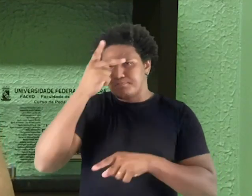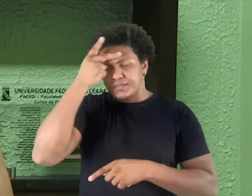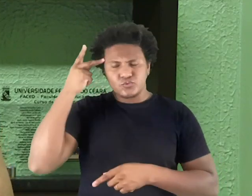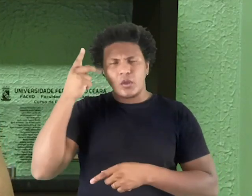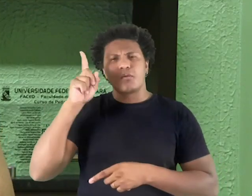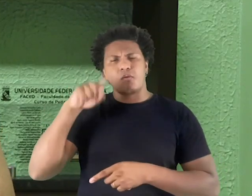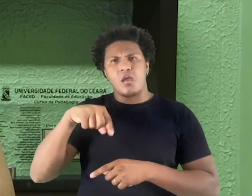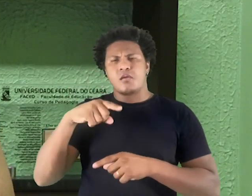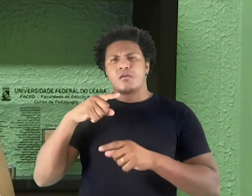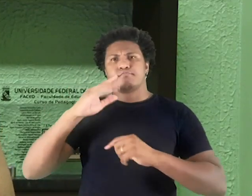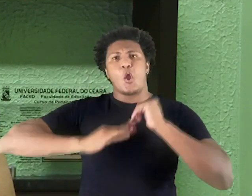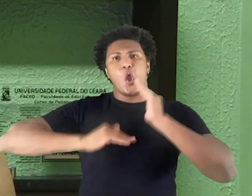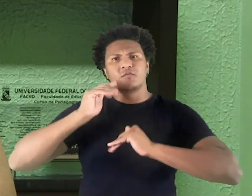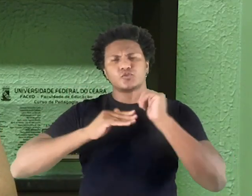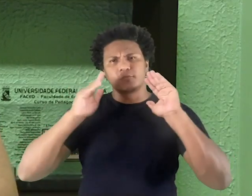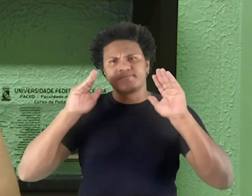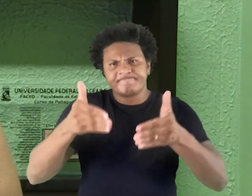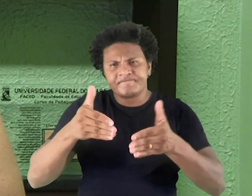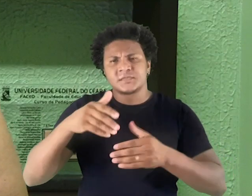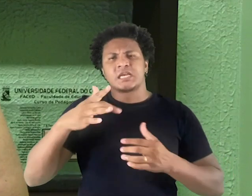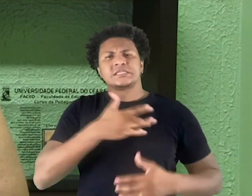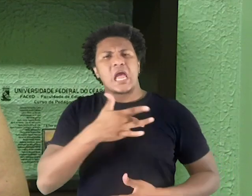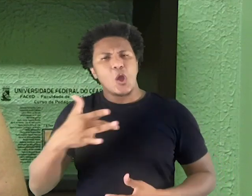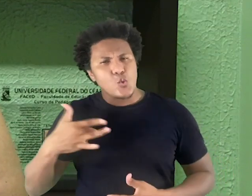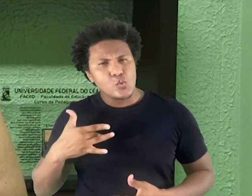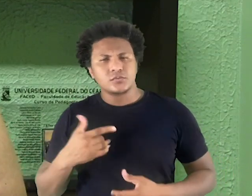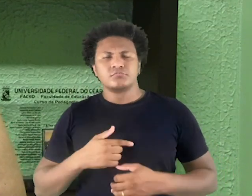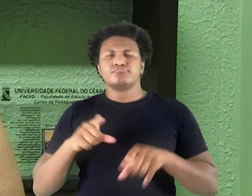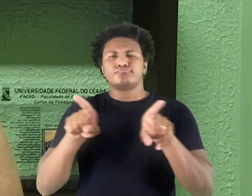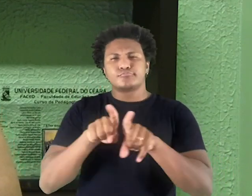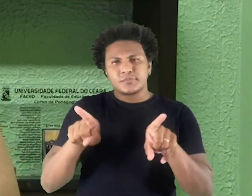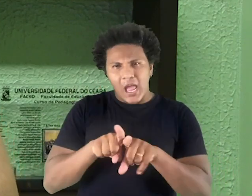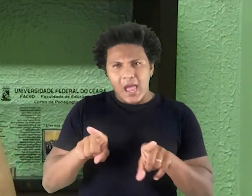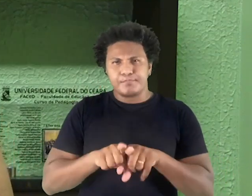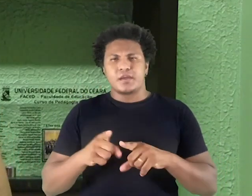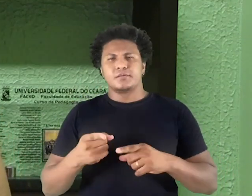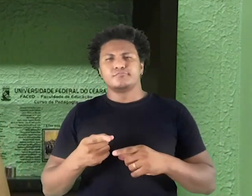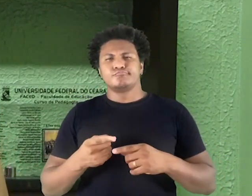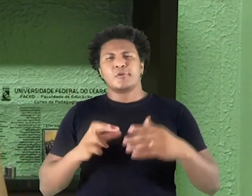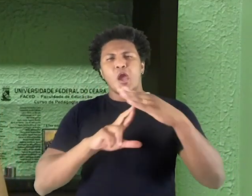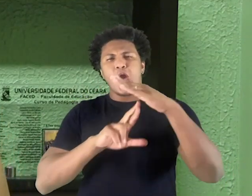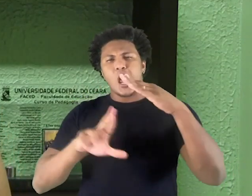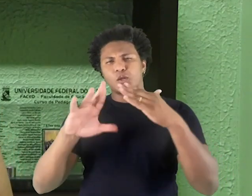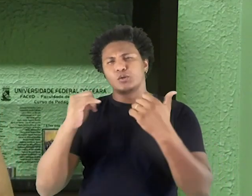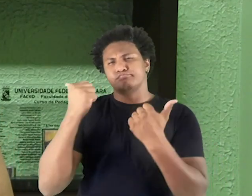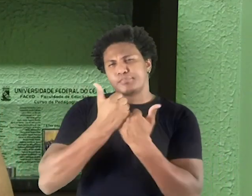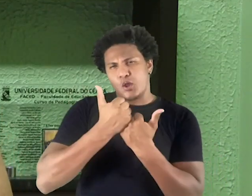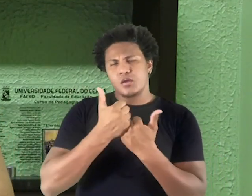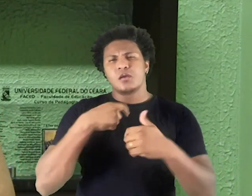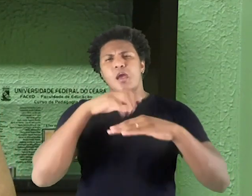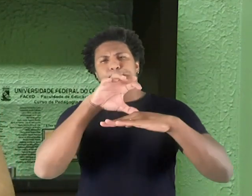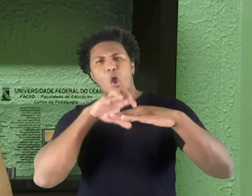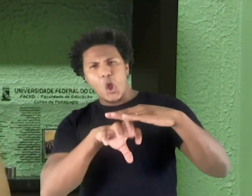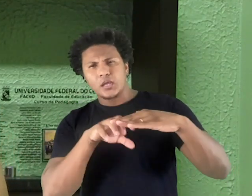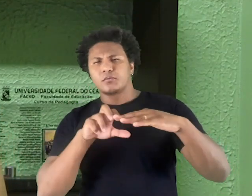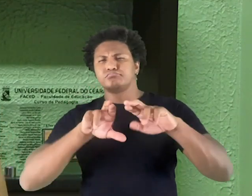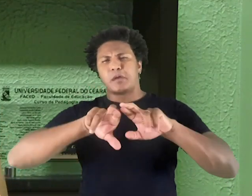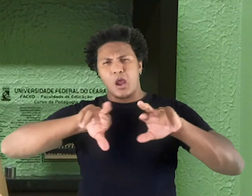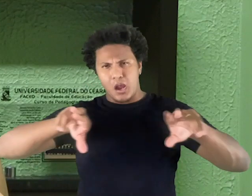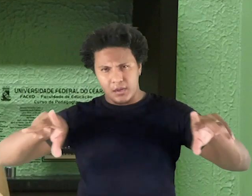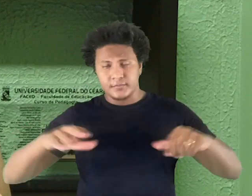ouvindo os especialistas da área da saúde. Os pró-reitores que estavam diretamente ligados com as